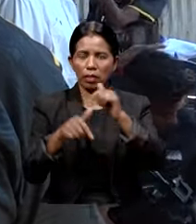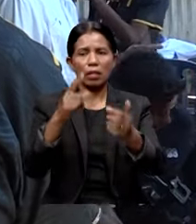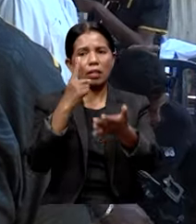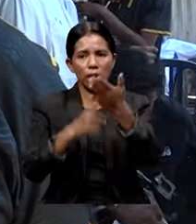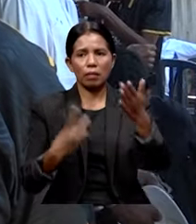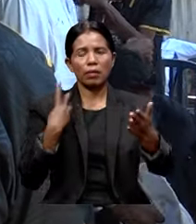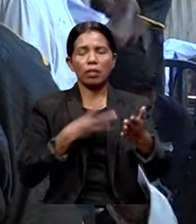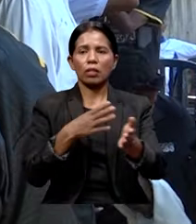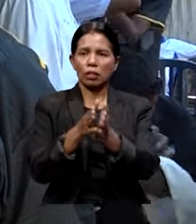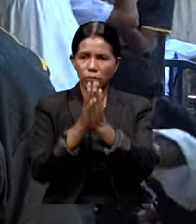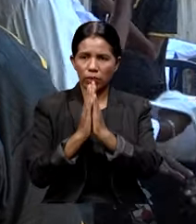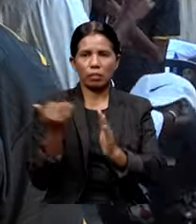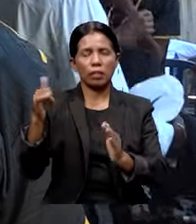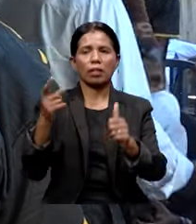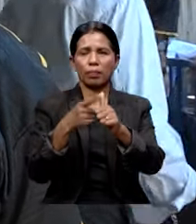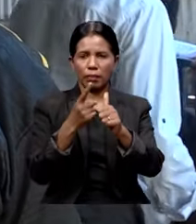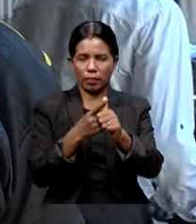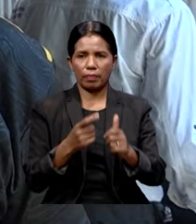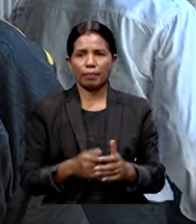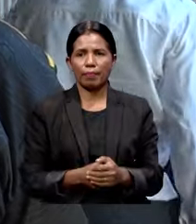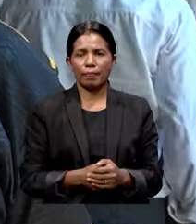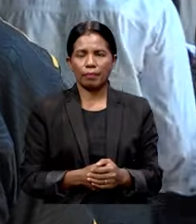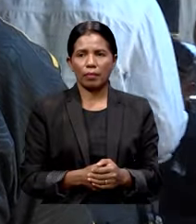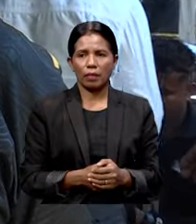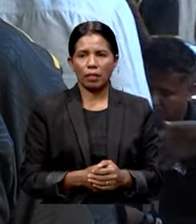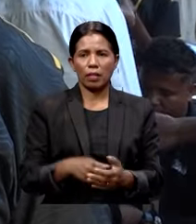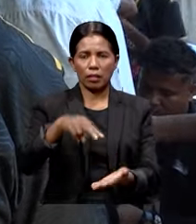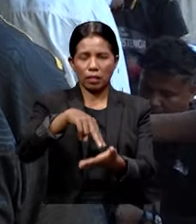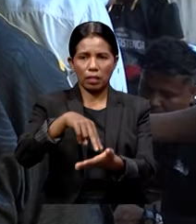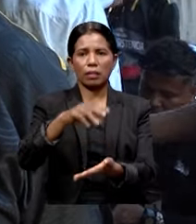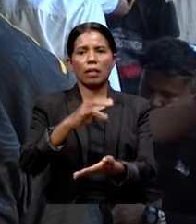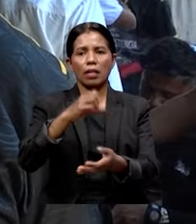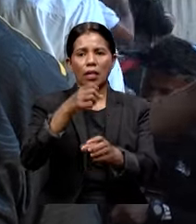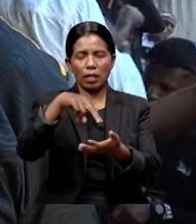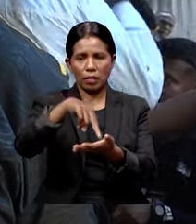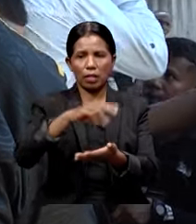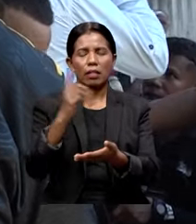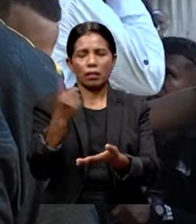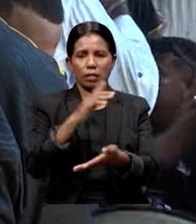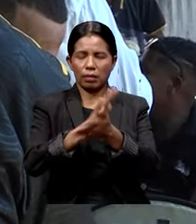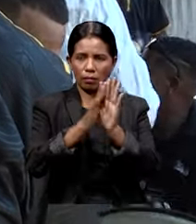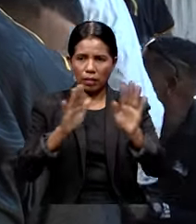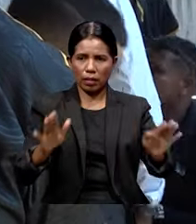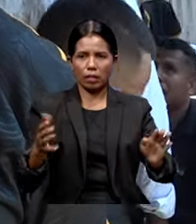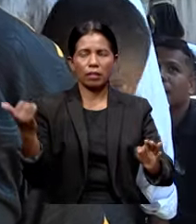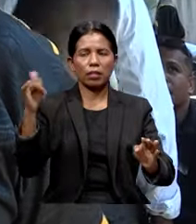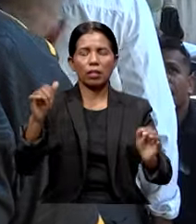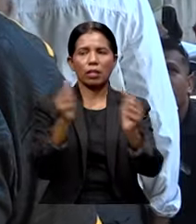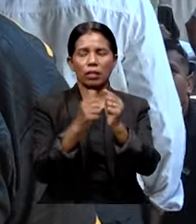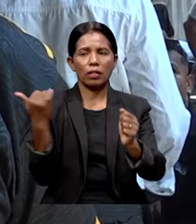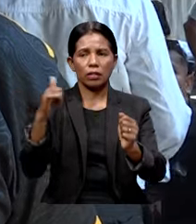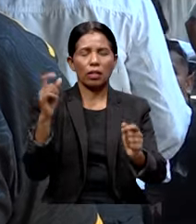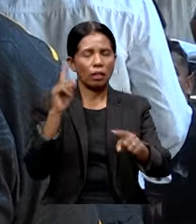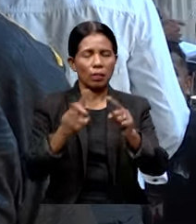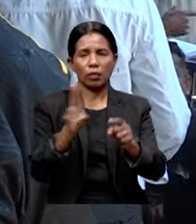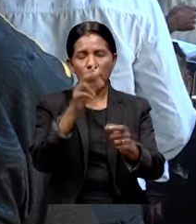quinta e Itahusu Basira. Primeiro, a tu cria na fatem paz, estabilidade, e Sira, Sira labele usa artes